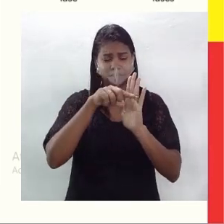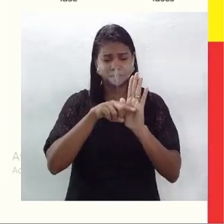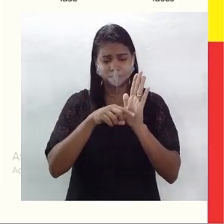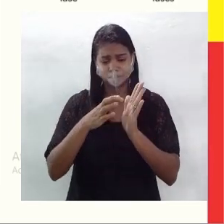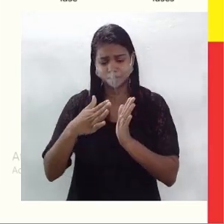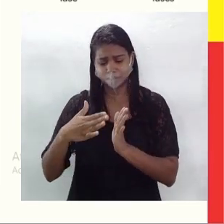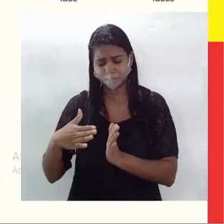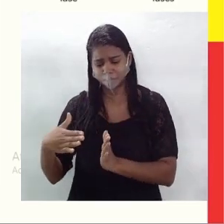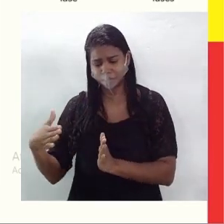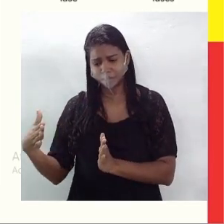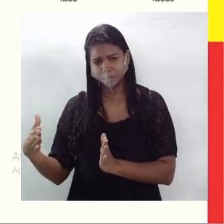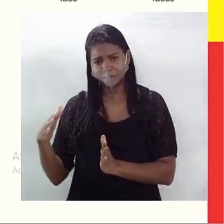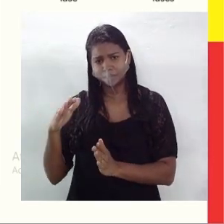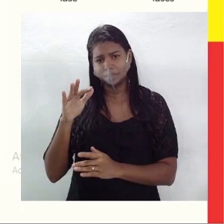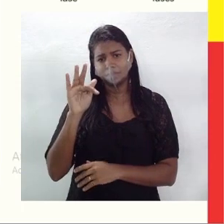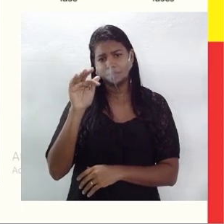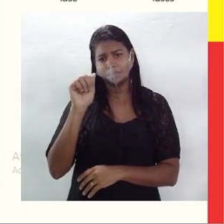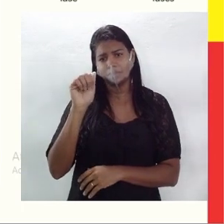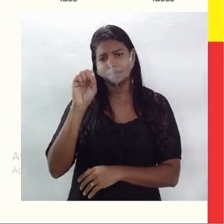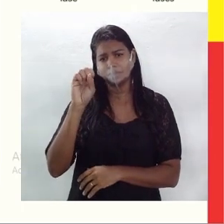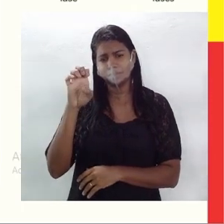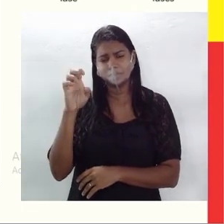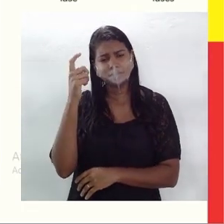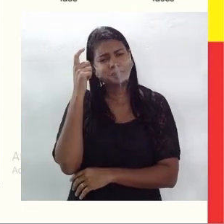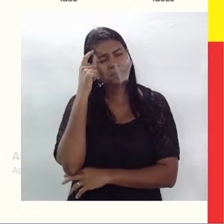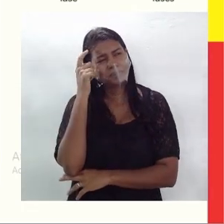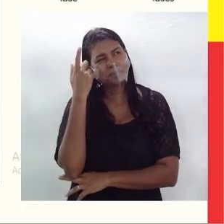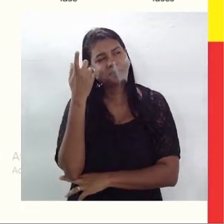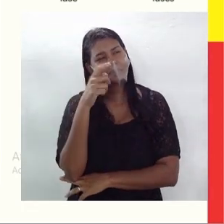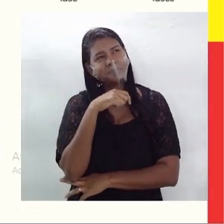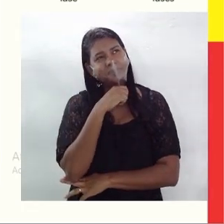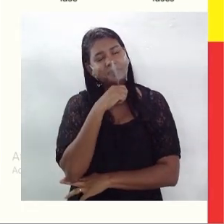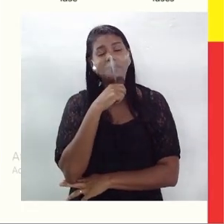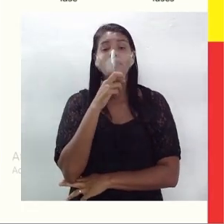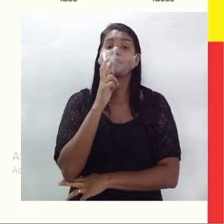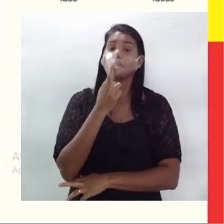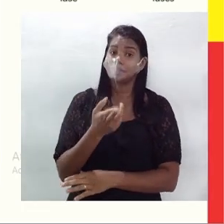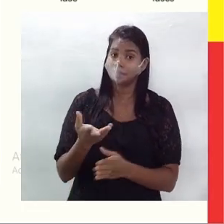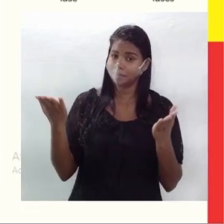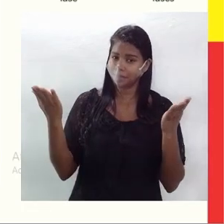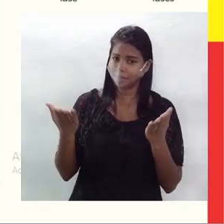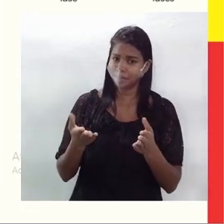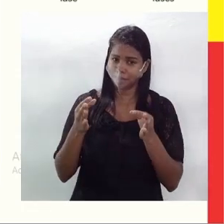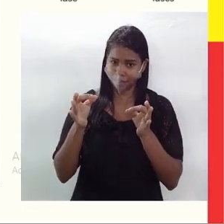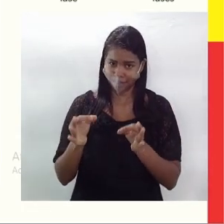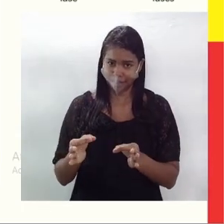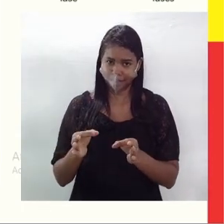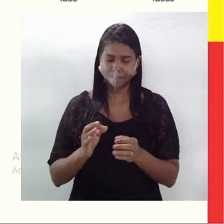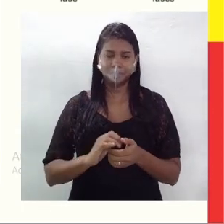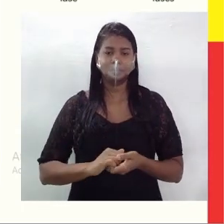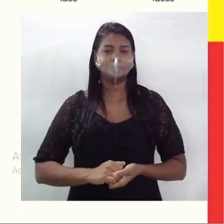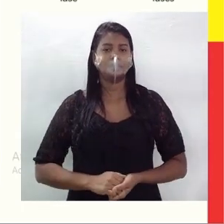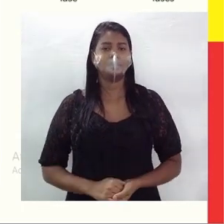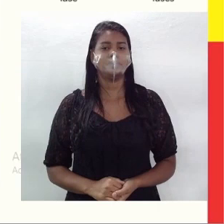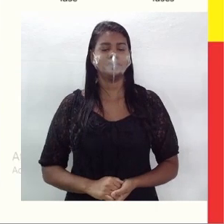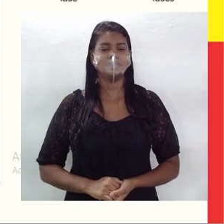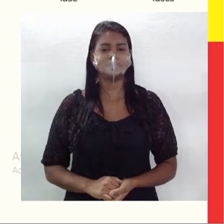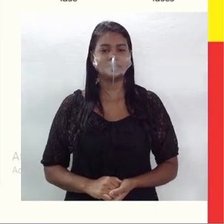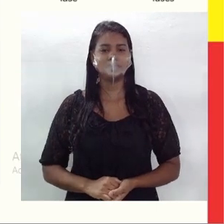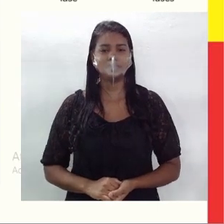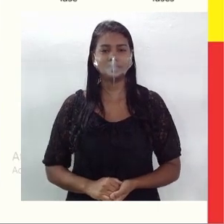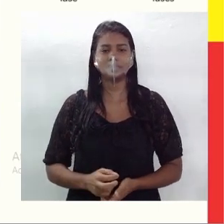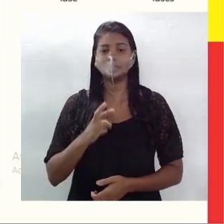fases. Pensaram bem? Bora para a resposta correta? Bom, a